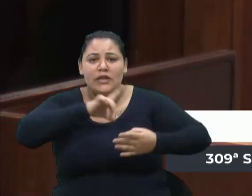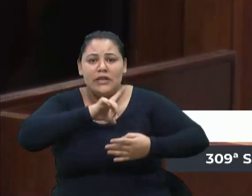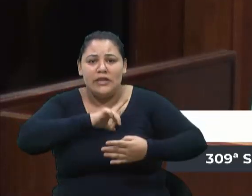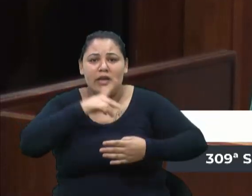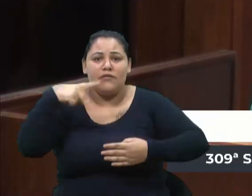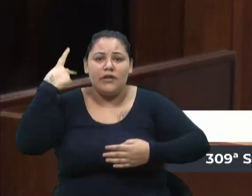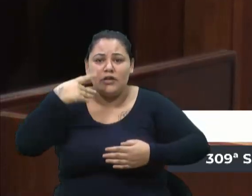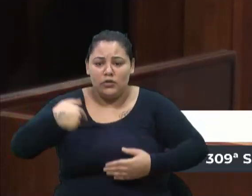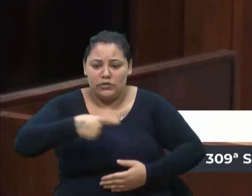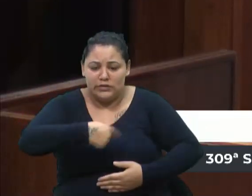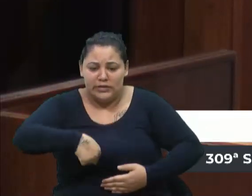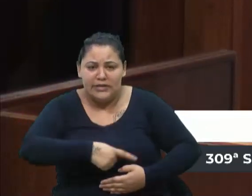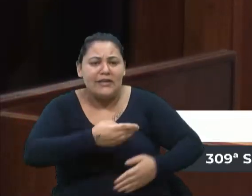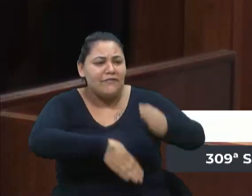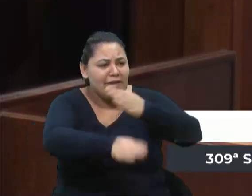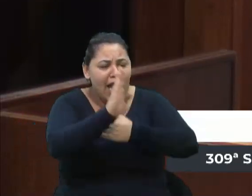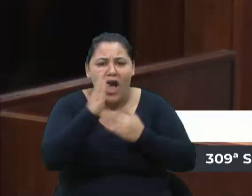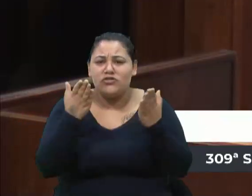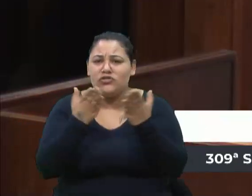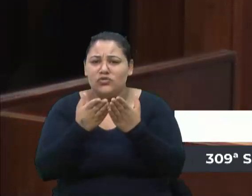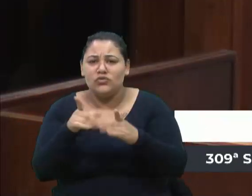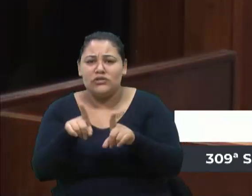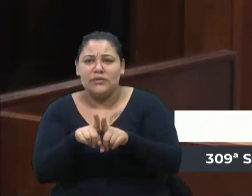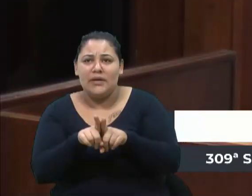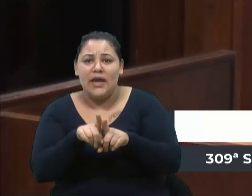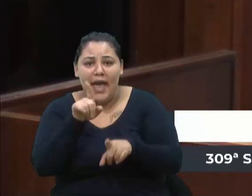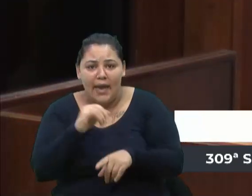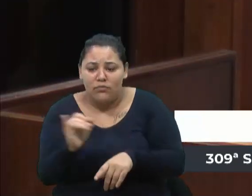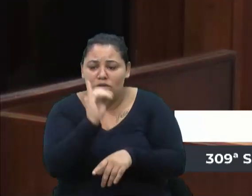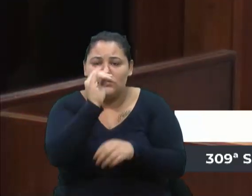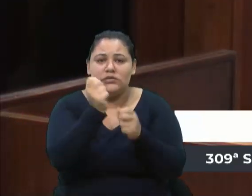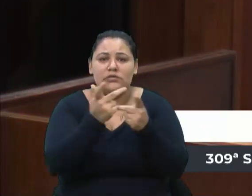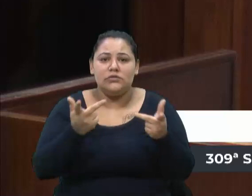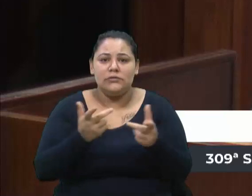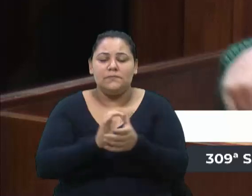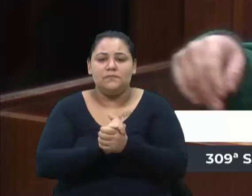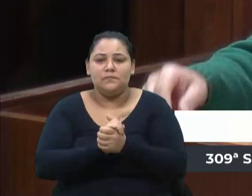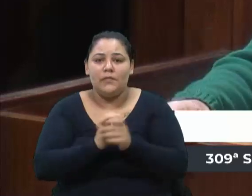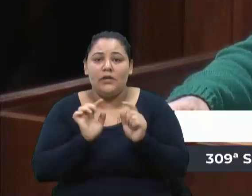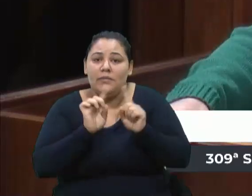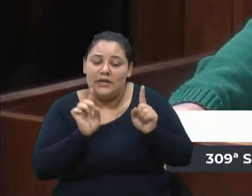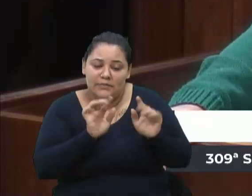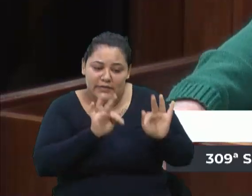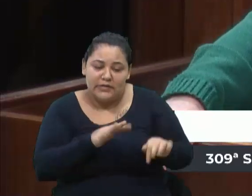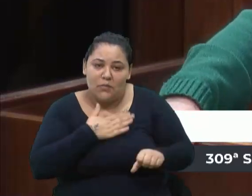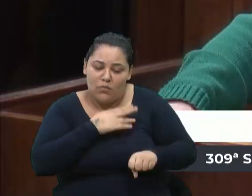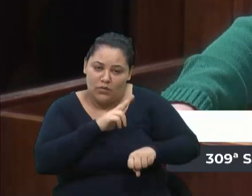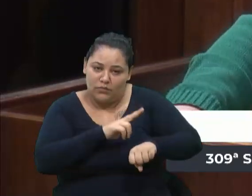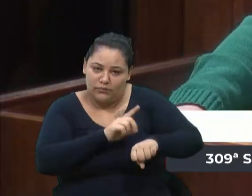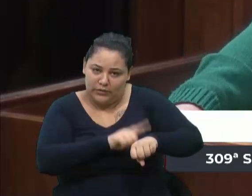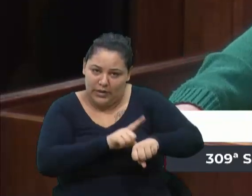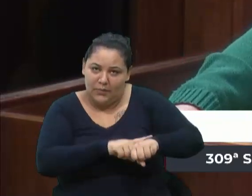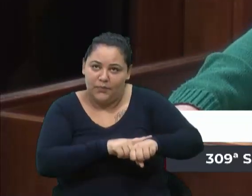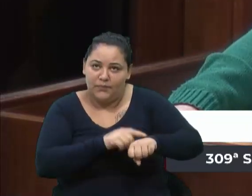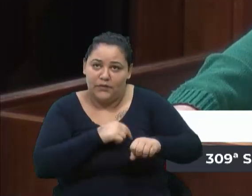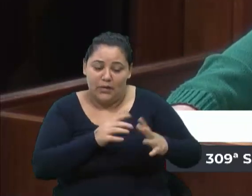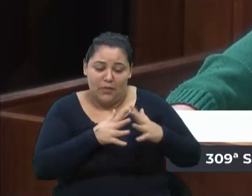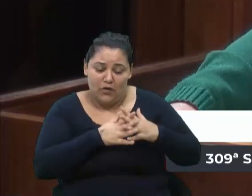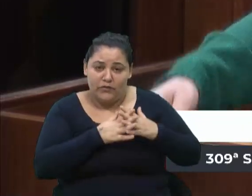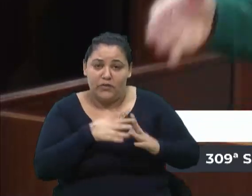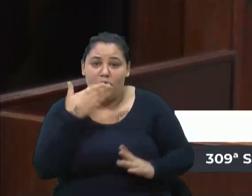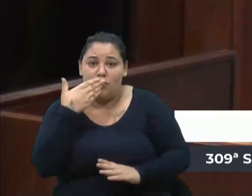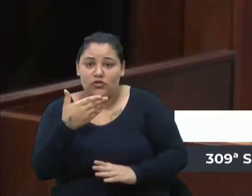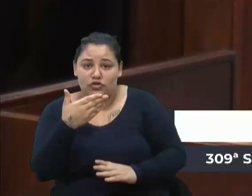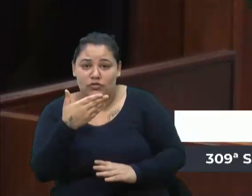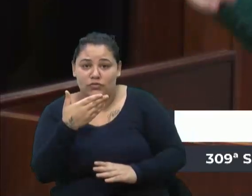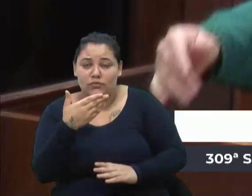zanquinho que estuda que viaja então é importante isso mas para terminar meu tempo tá uma confusão Eu acho que vou ter que fazer um pedido de